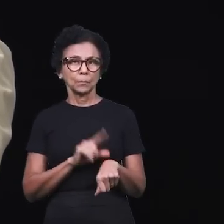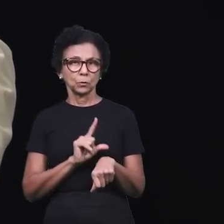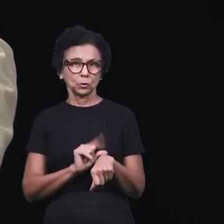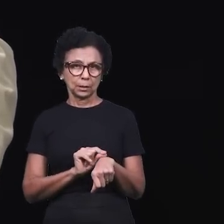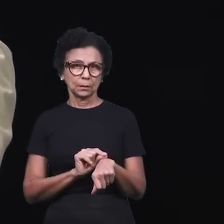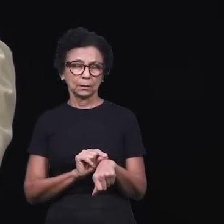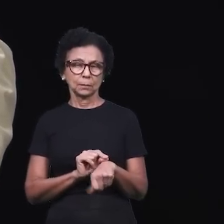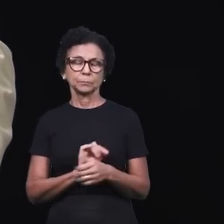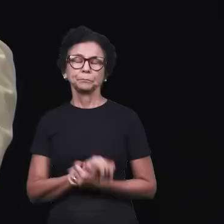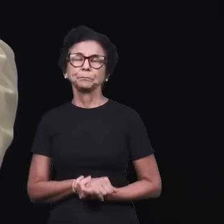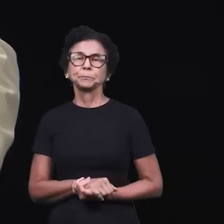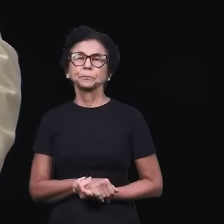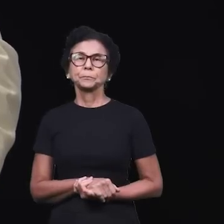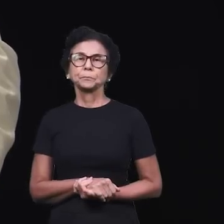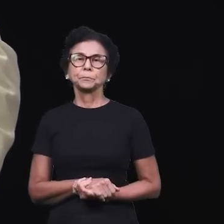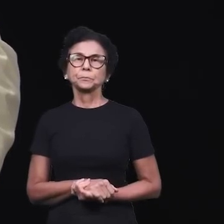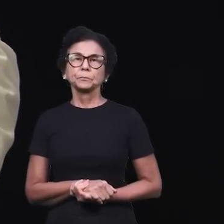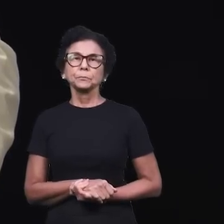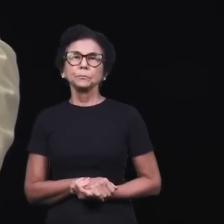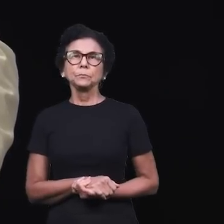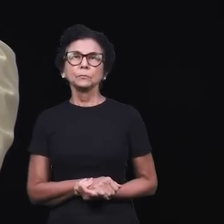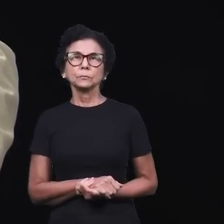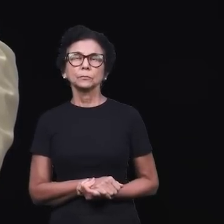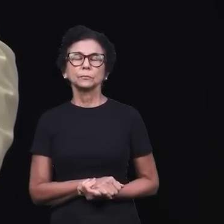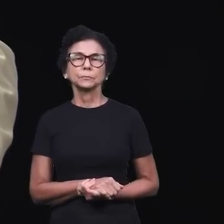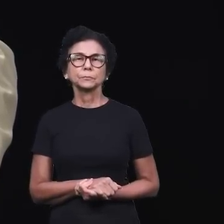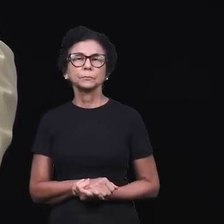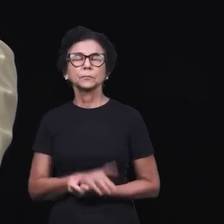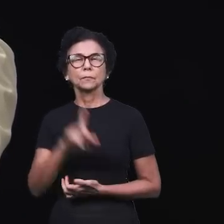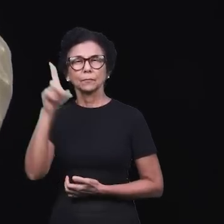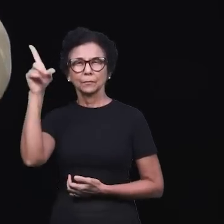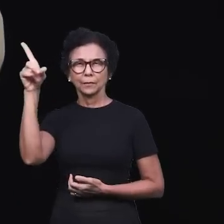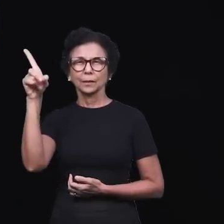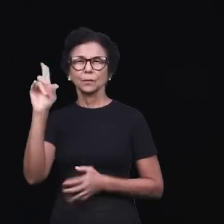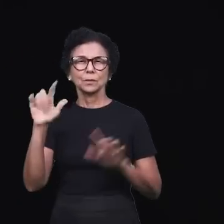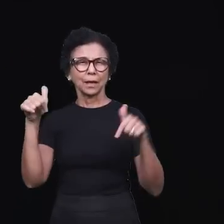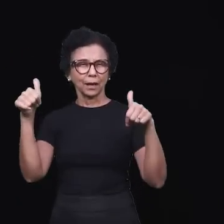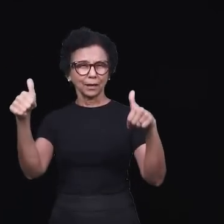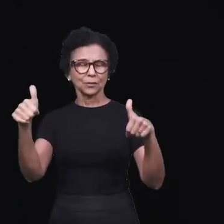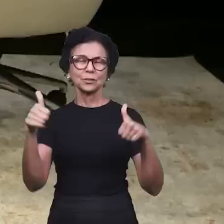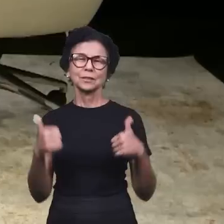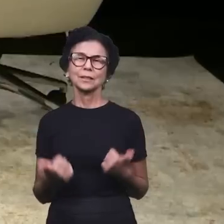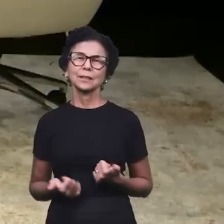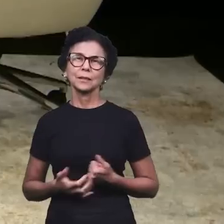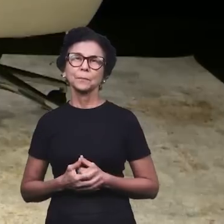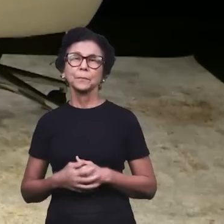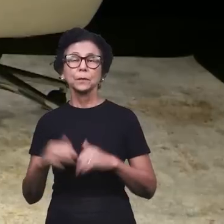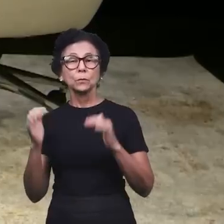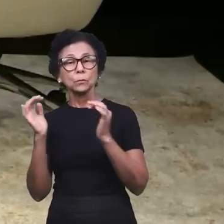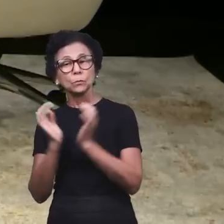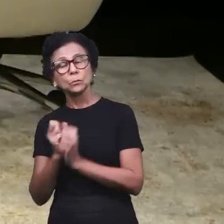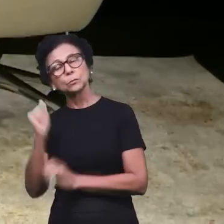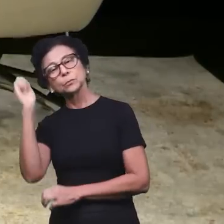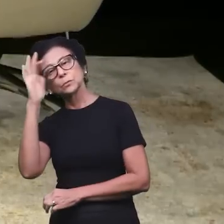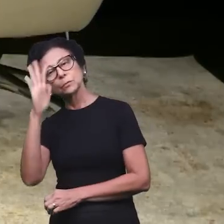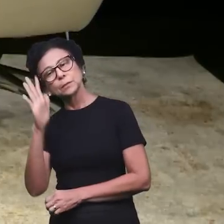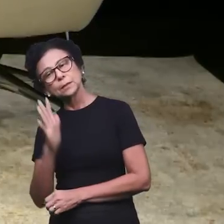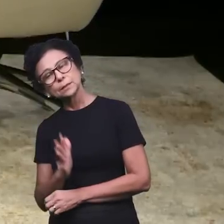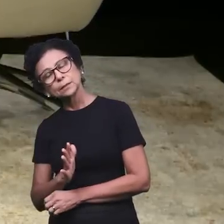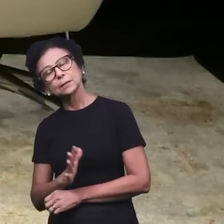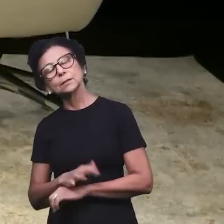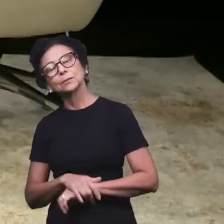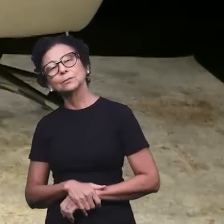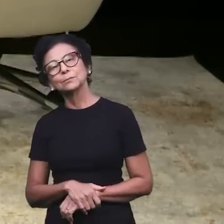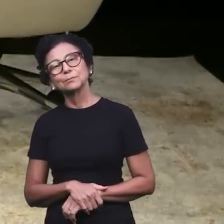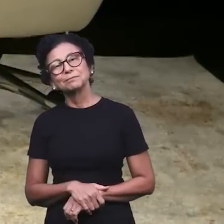mas nós vemos como que Deus faz as coisas, né? Um grupo de brasileiros conheceu a igreja, a obra do Espírito Santo no